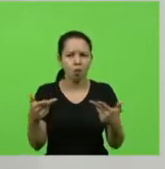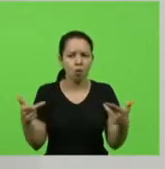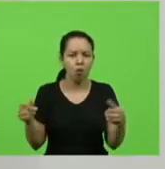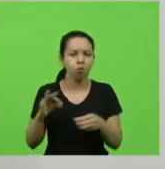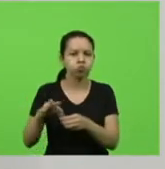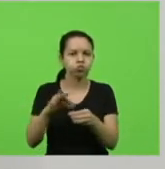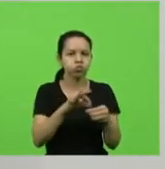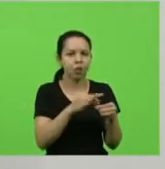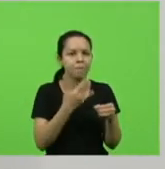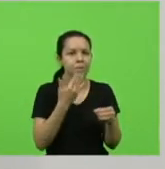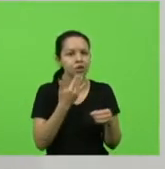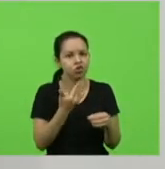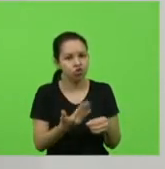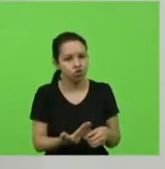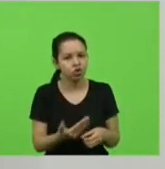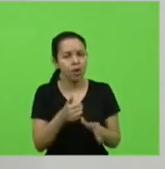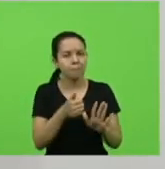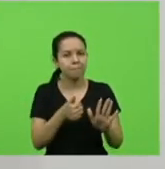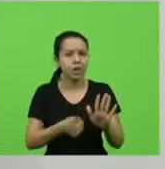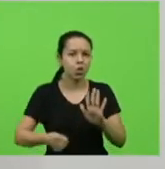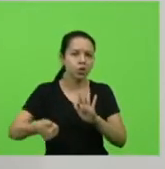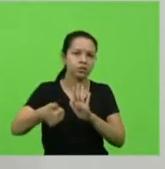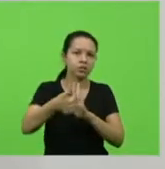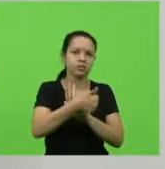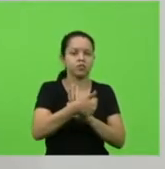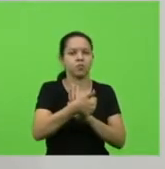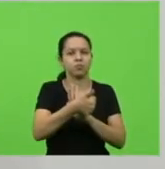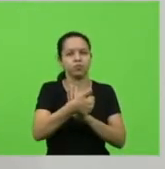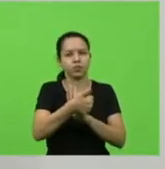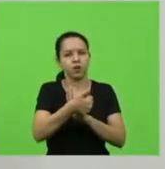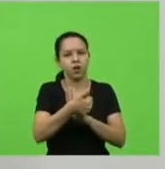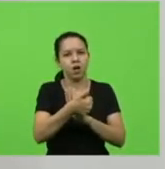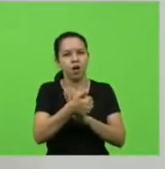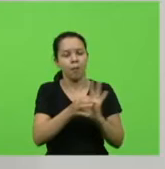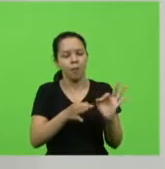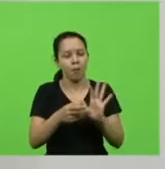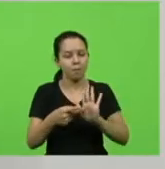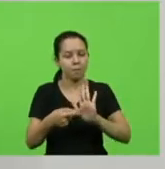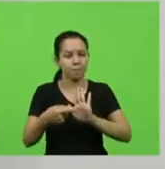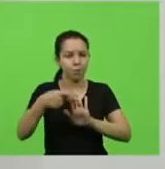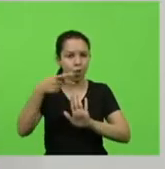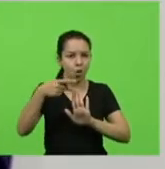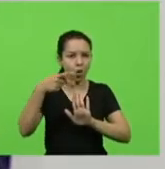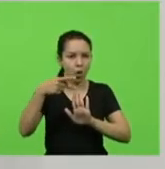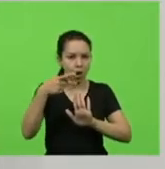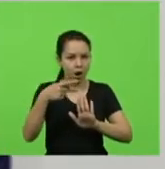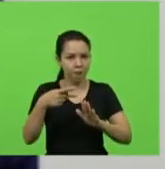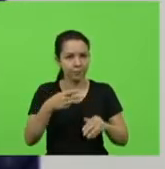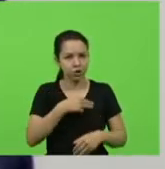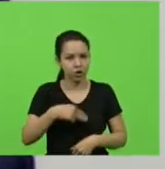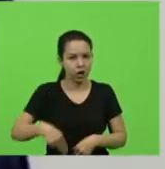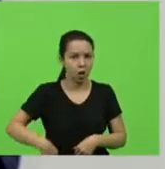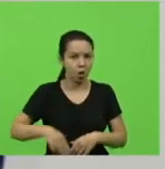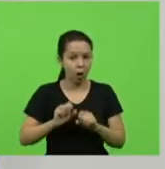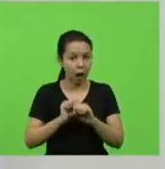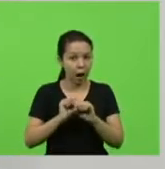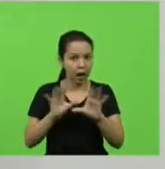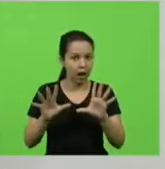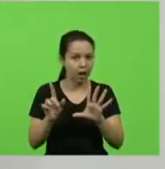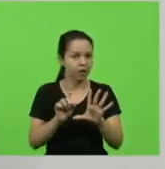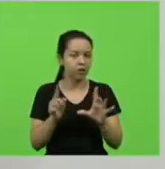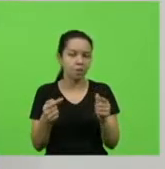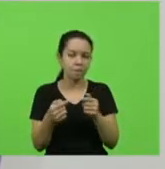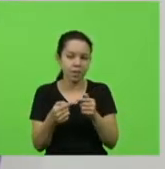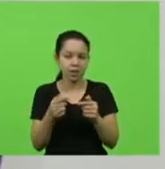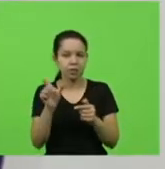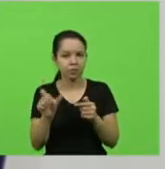que pediram uma priorização em cima de uma portaria ministerial que não ficou muito clara em relação às pessoas com